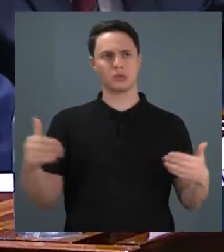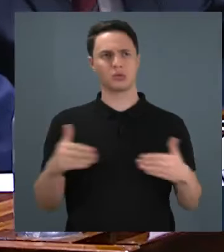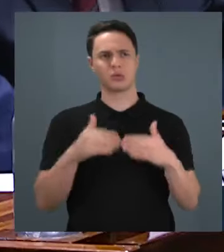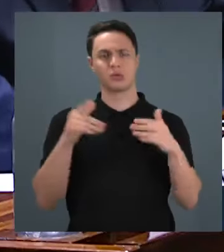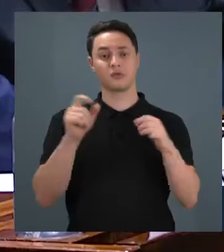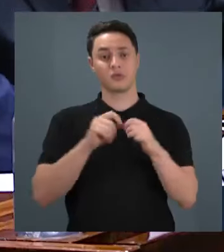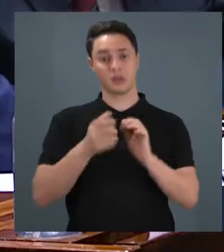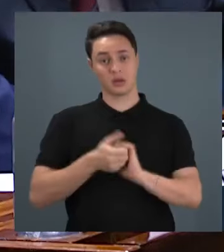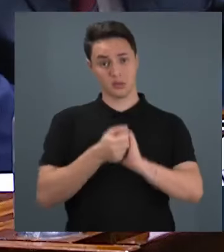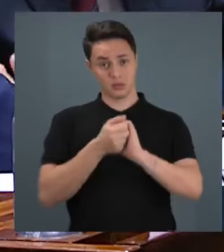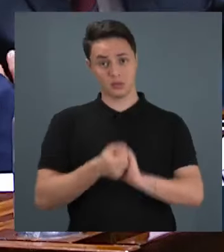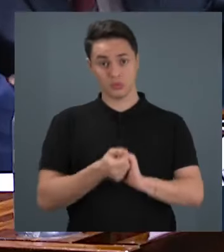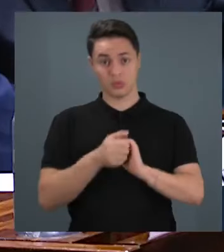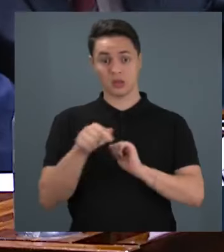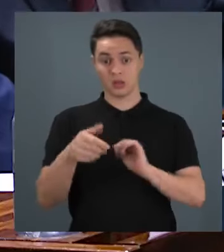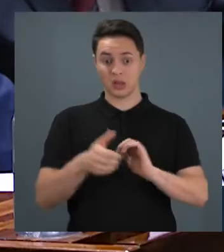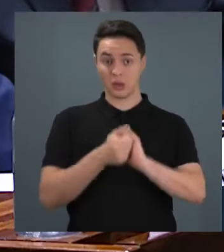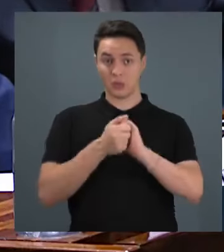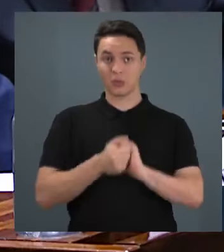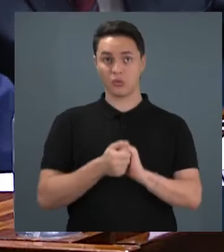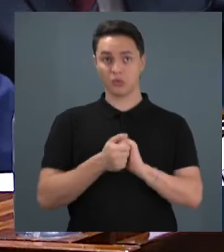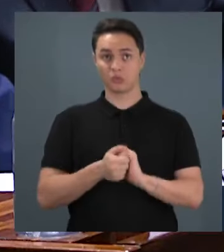um acordo. E o acordo, senhores,